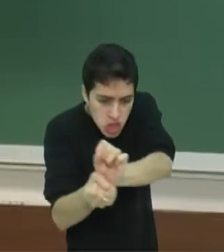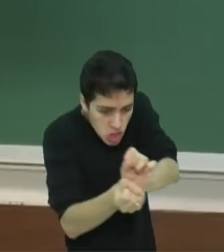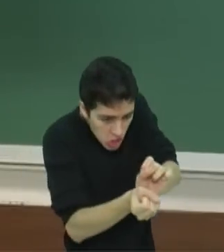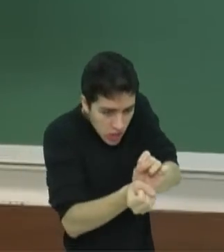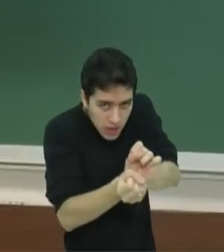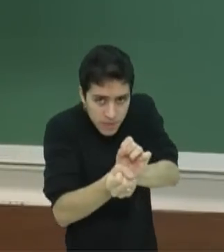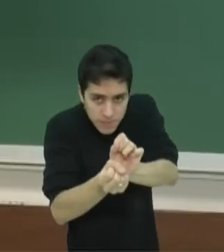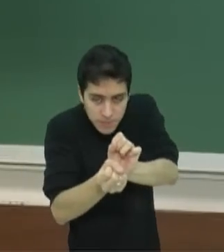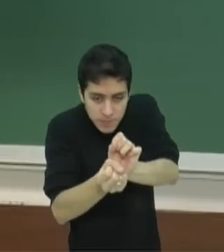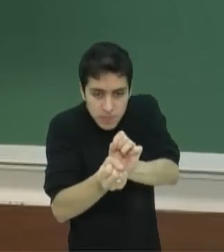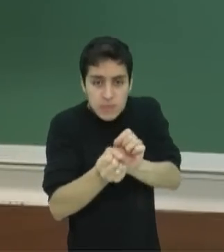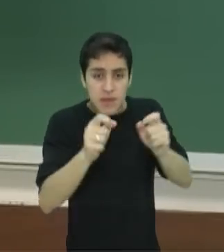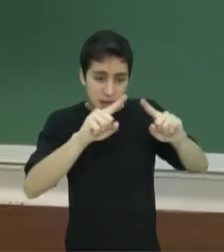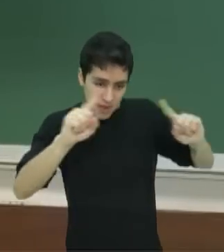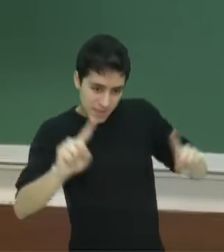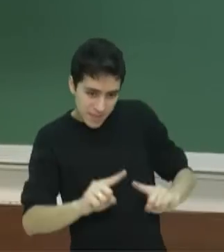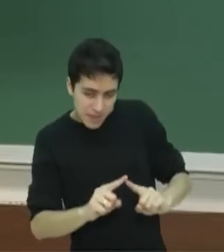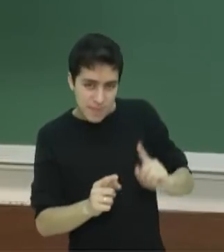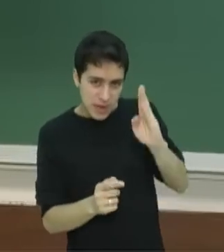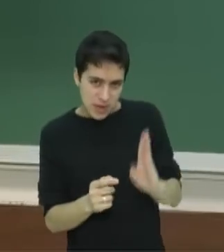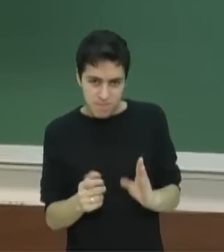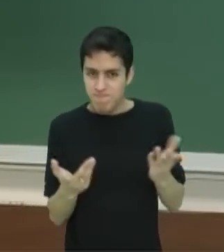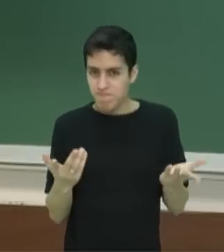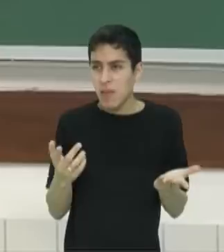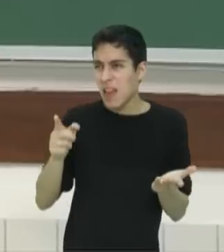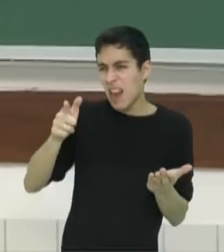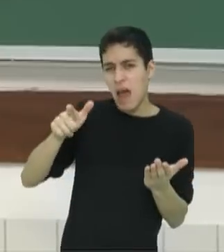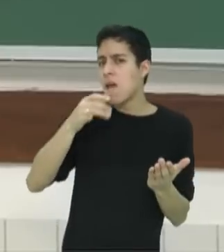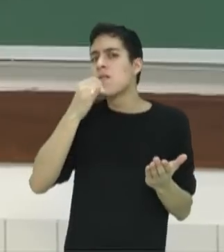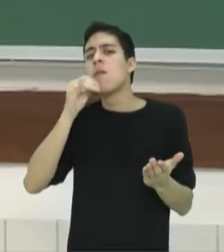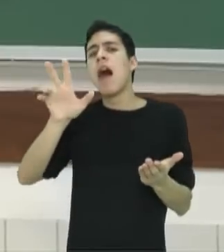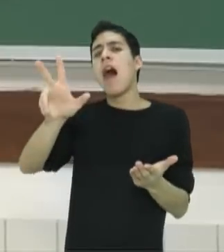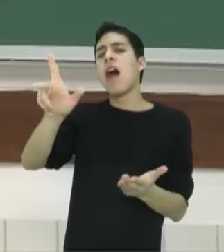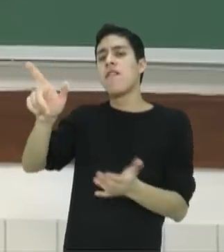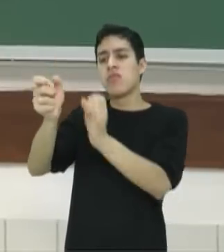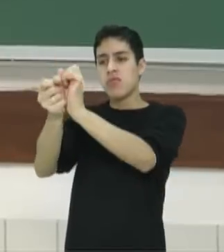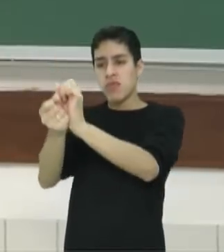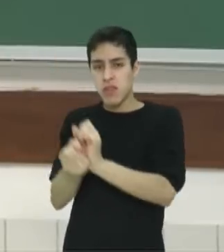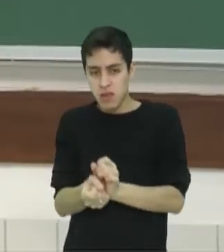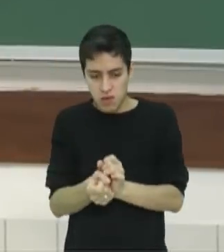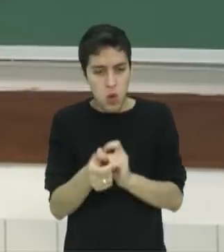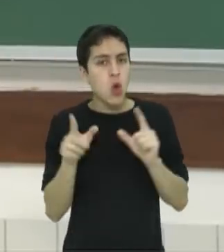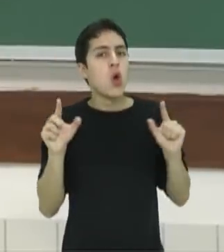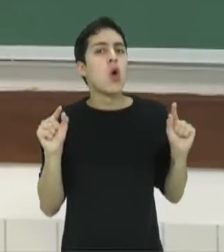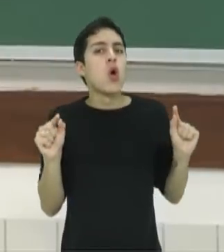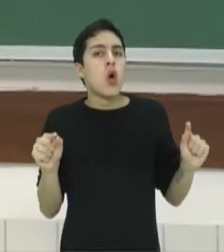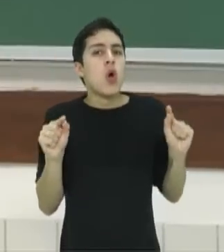de outros países para o Brasil, especialmente da África, fez com que? Com que tivesse uma